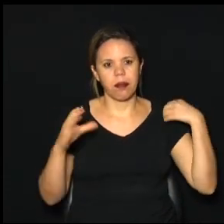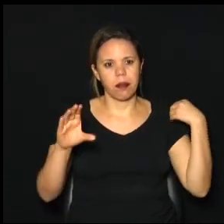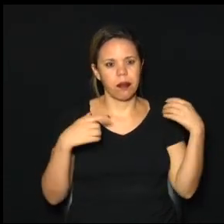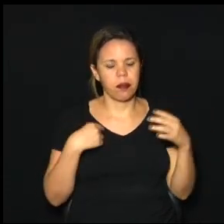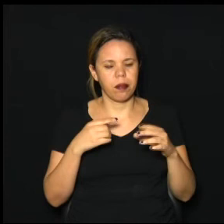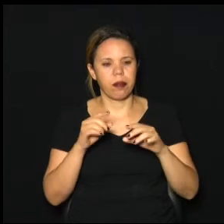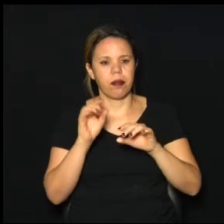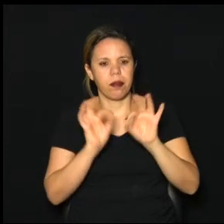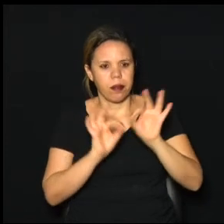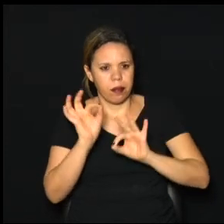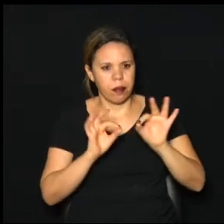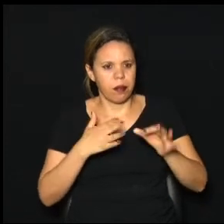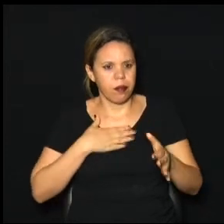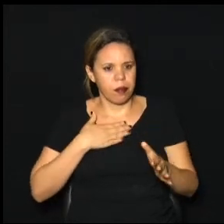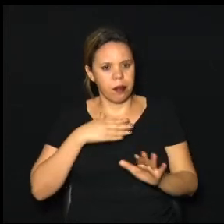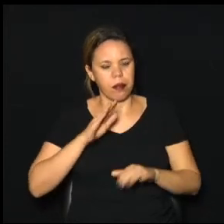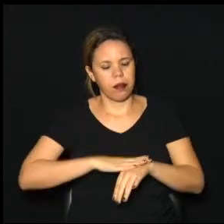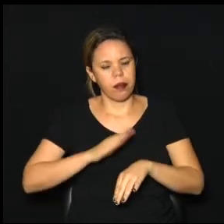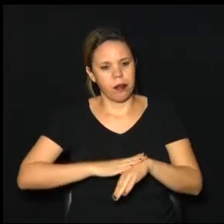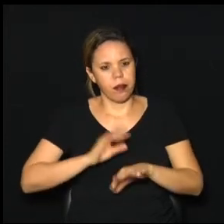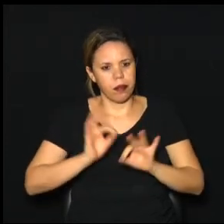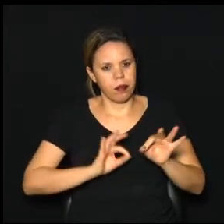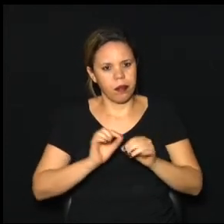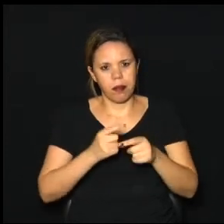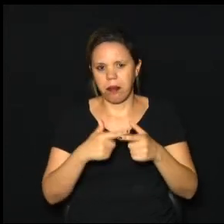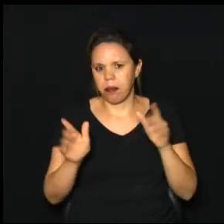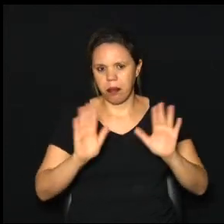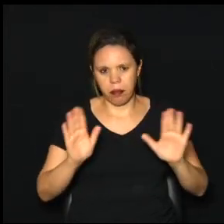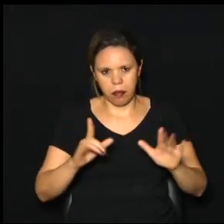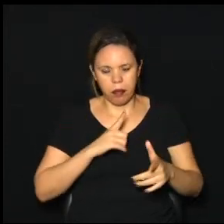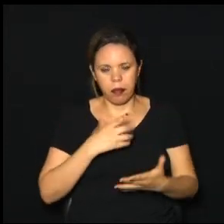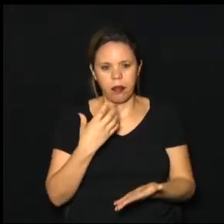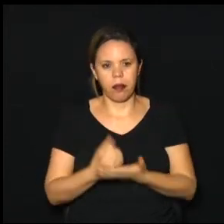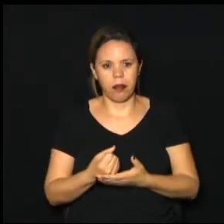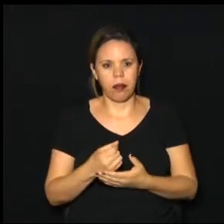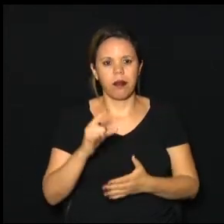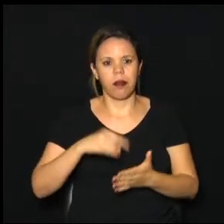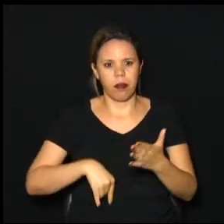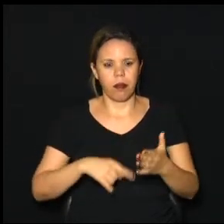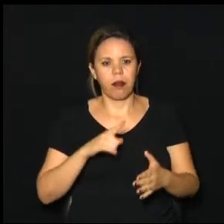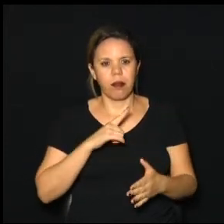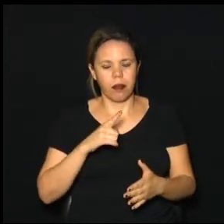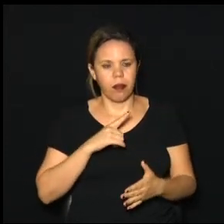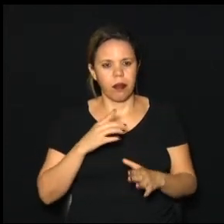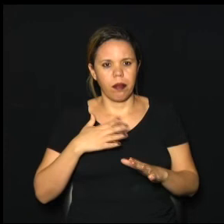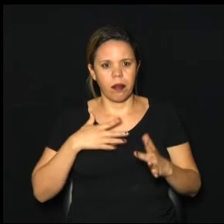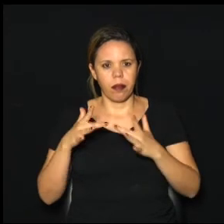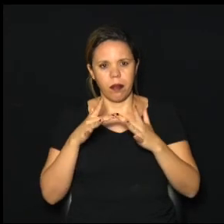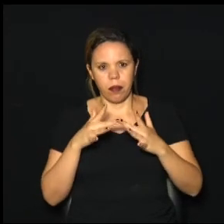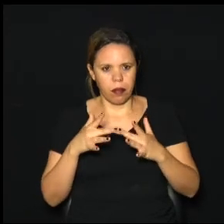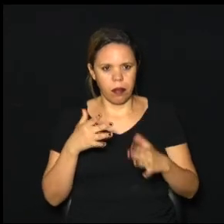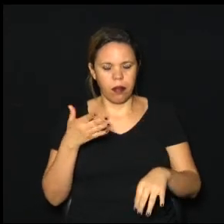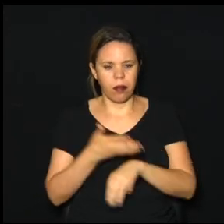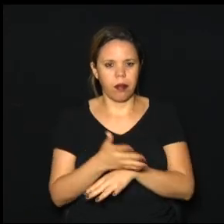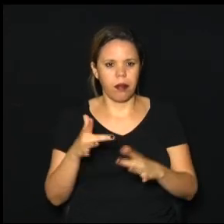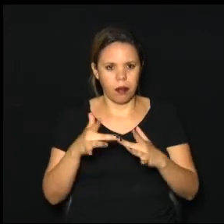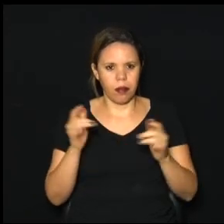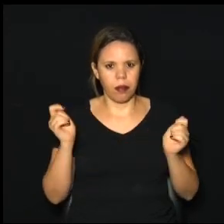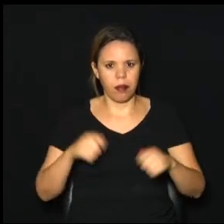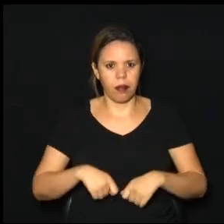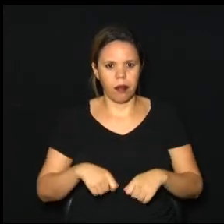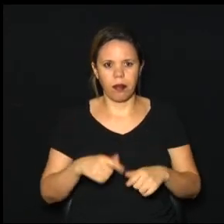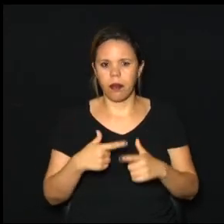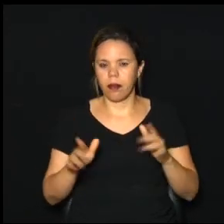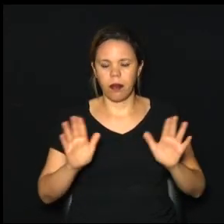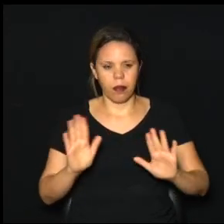mesmo montei, enfim, não tem problema nenhum. Quem quiser ter esse documento pode ter, nele tem os meus contatos, quiser entrar em contato também, não